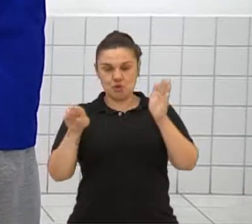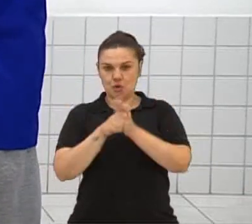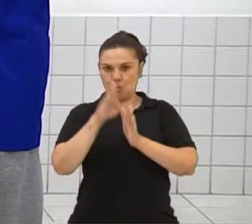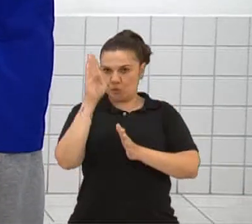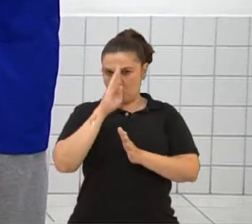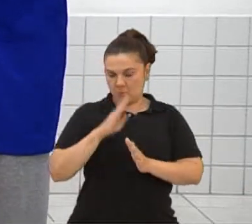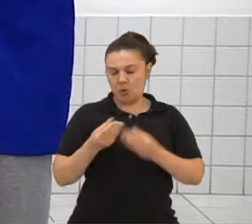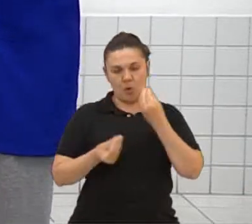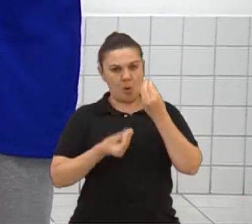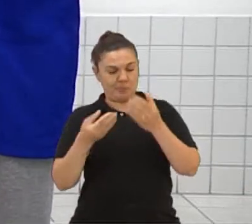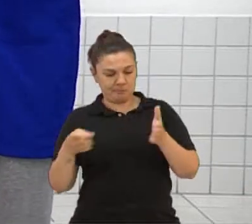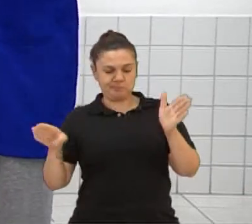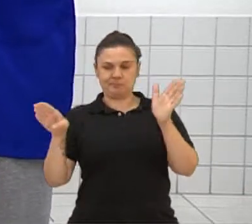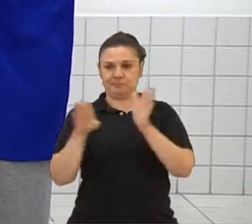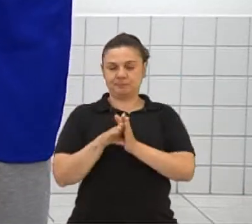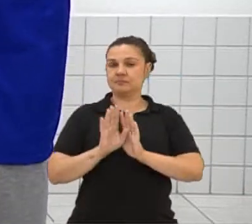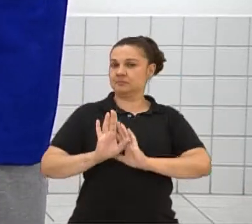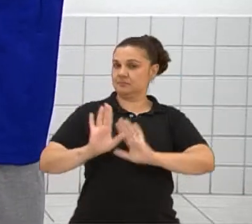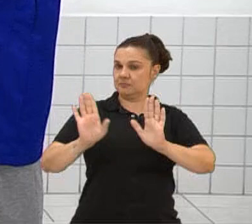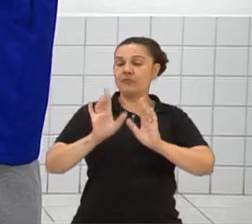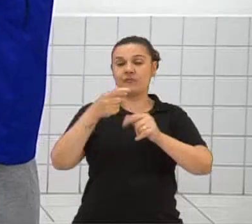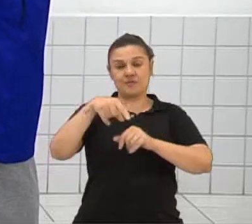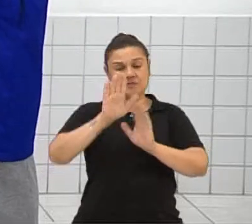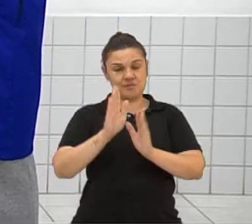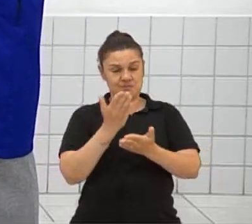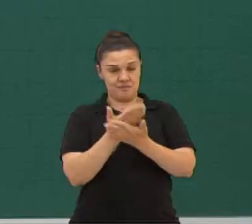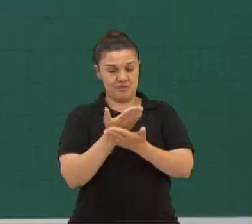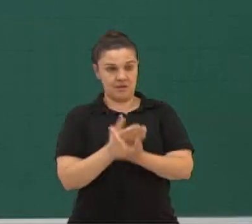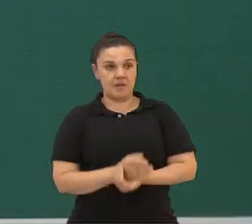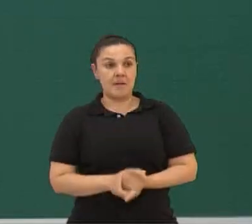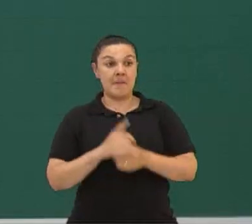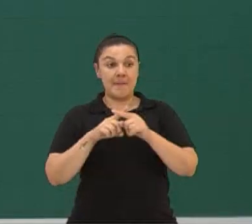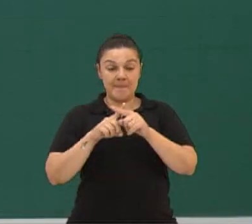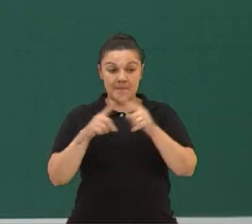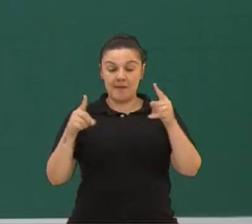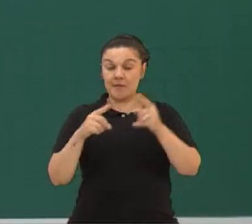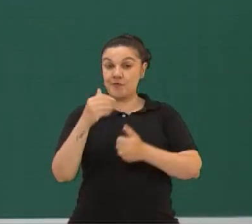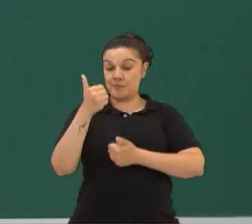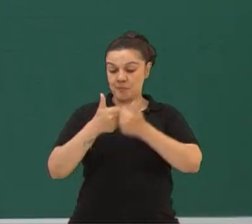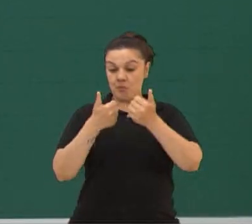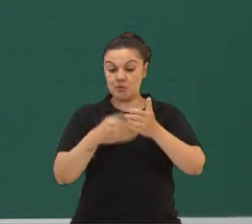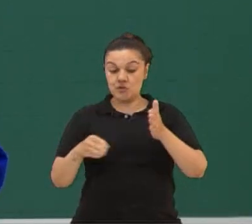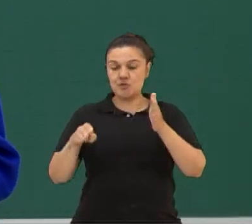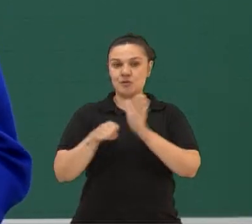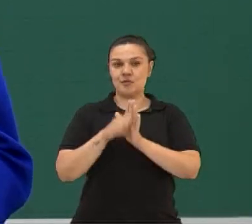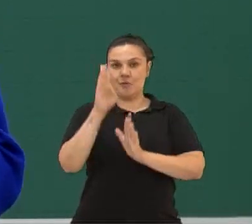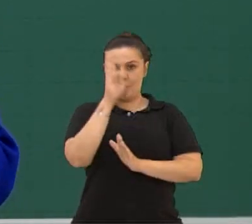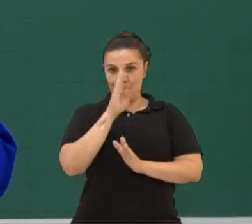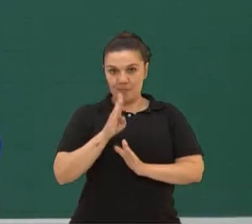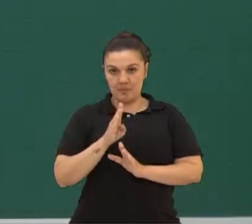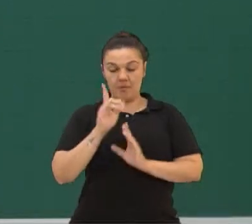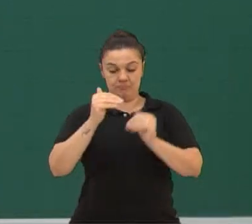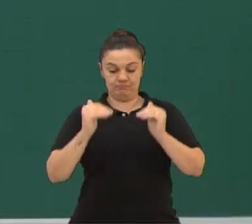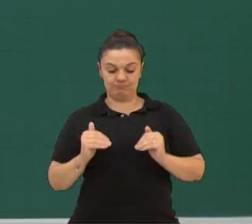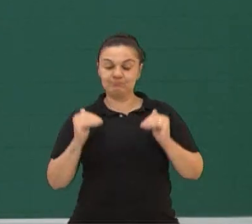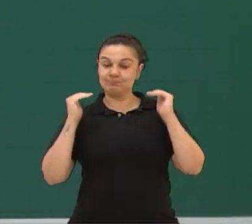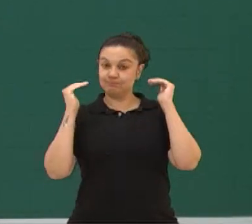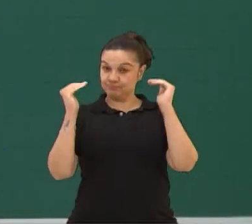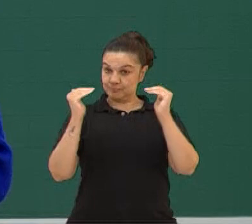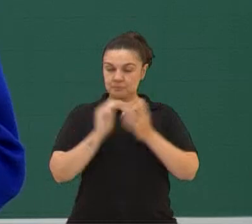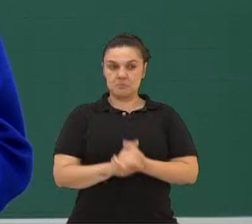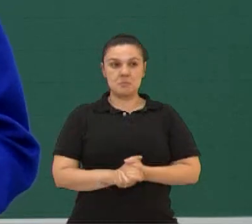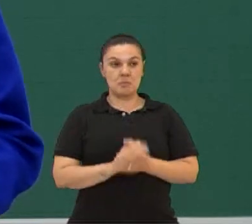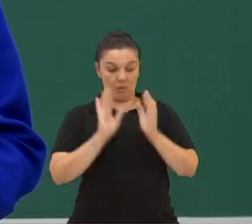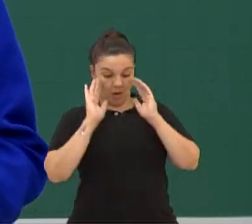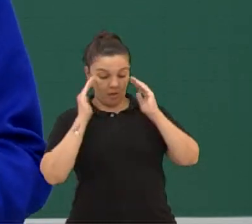história de como ele chegou, né? Provavelmente vocês já estudaram isso. Mas o esporte, quando chegou no Brasil, também era um esporte muito elitizado, era um esporte restrito